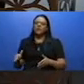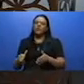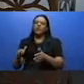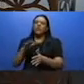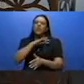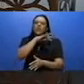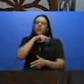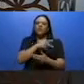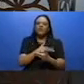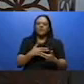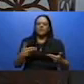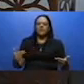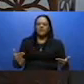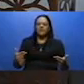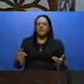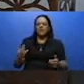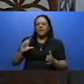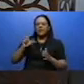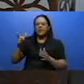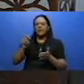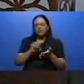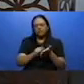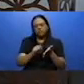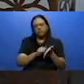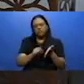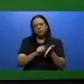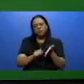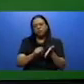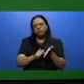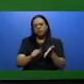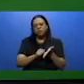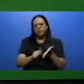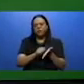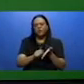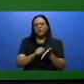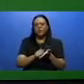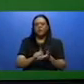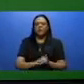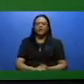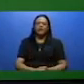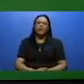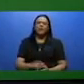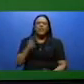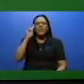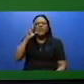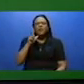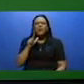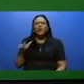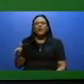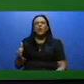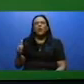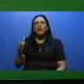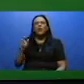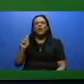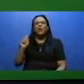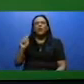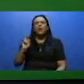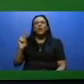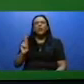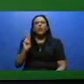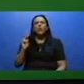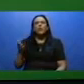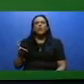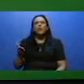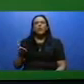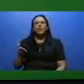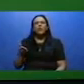depois escreva suas conclusões aqui. Tudo que você percebeu, o rio, lembra do rio? Tem coisa que a gente utiliza até hoje, mas tem